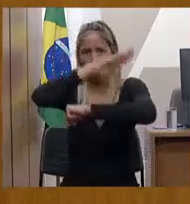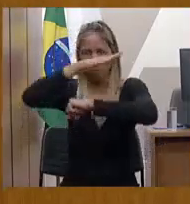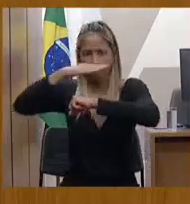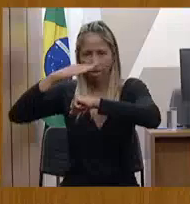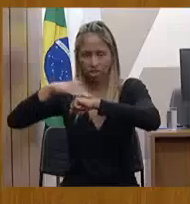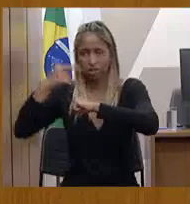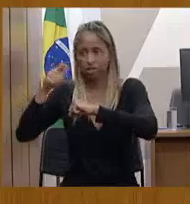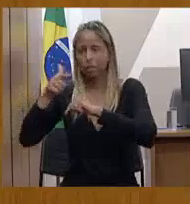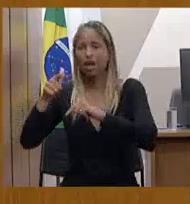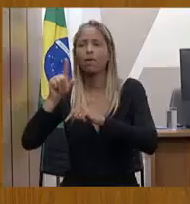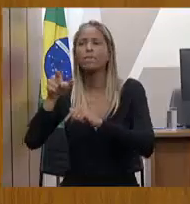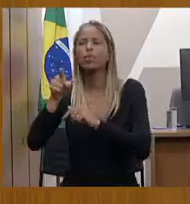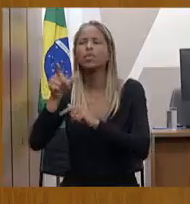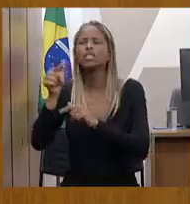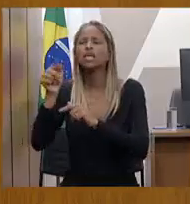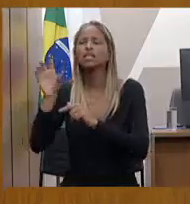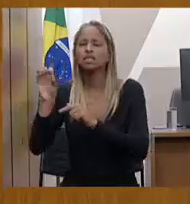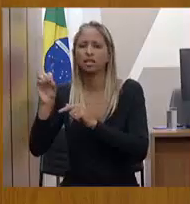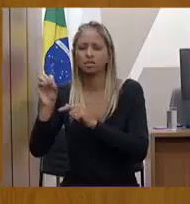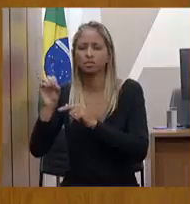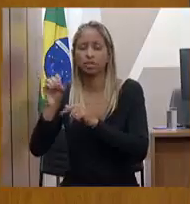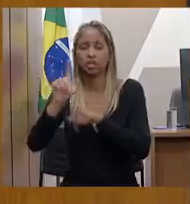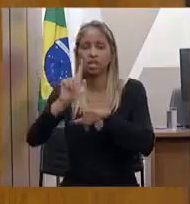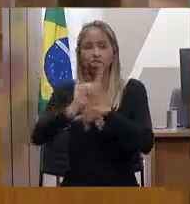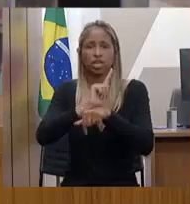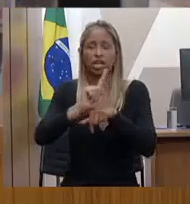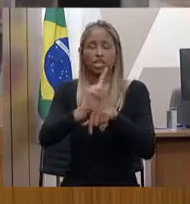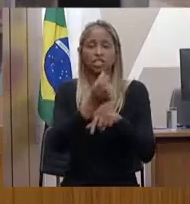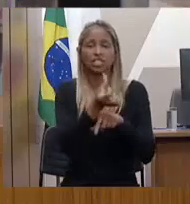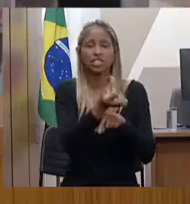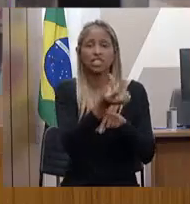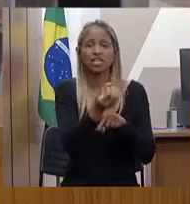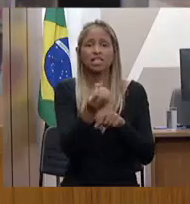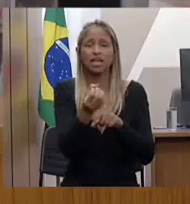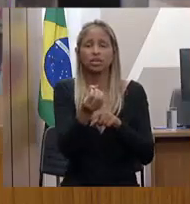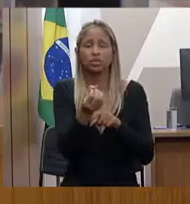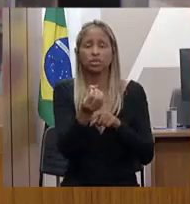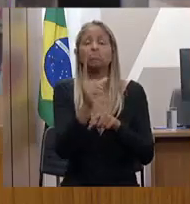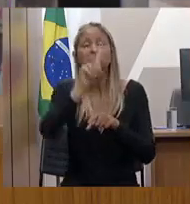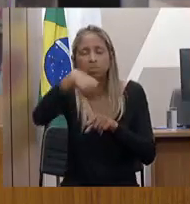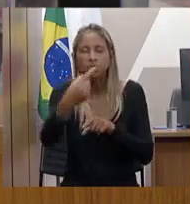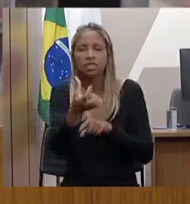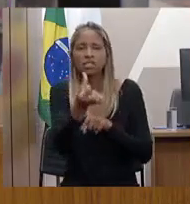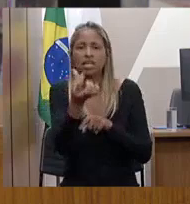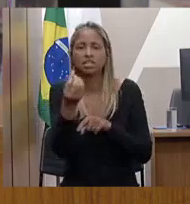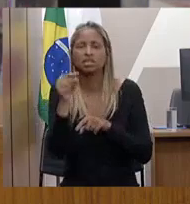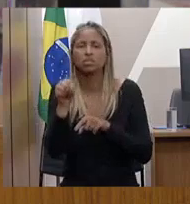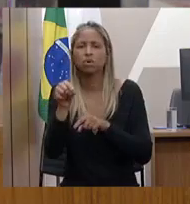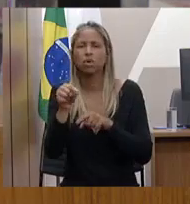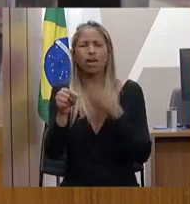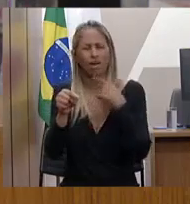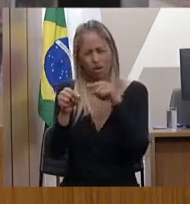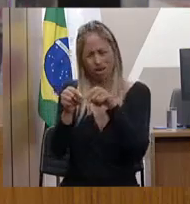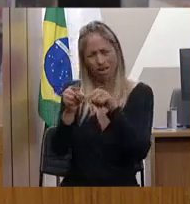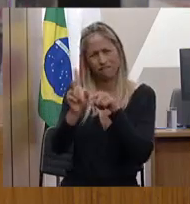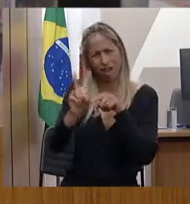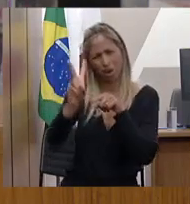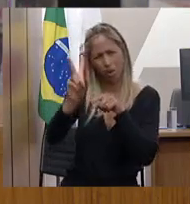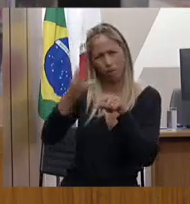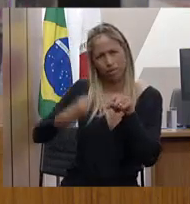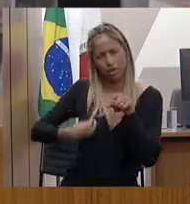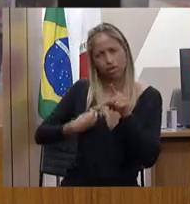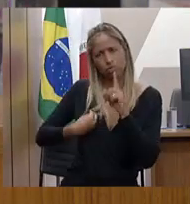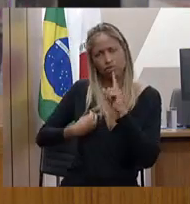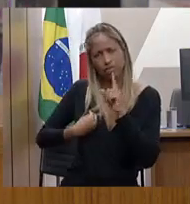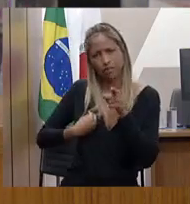um trabalhador ganhava 1.700 e tinha um gerente ganhava 600 660 mil Qual que é o valor da vida Então essa